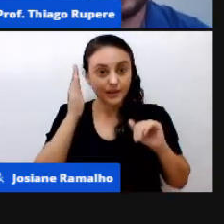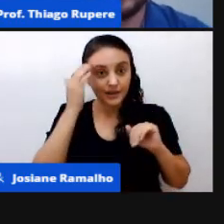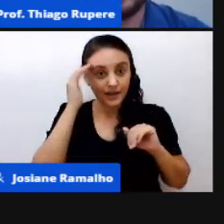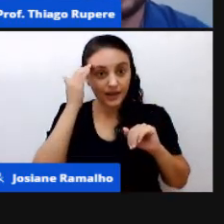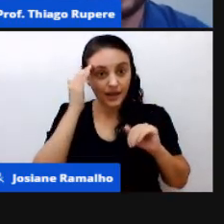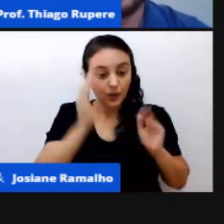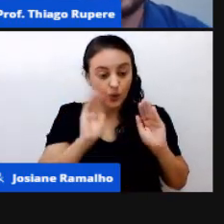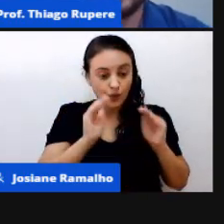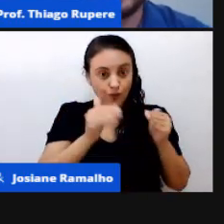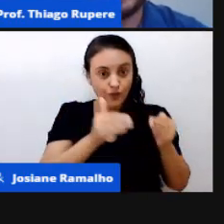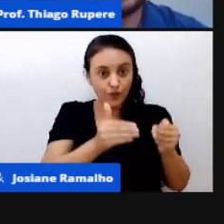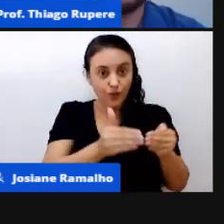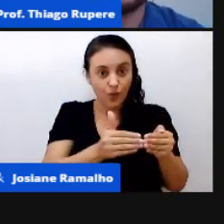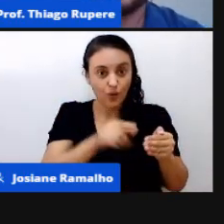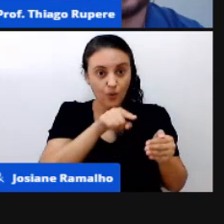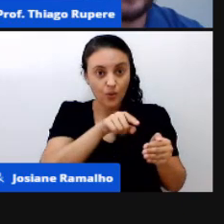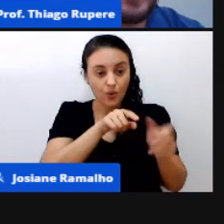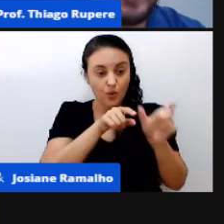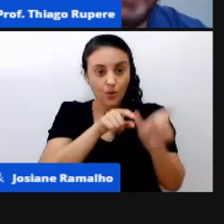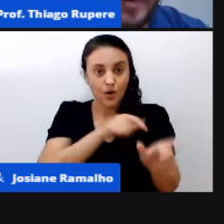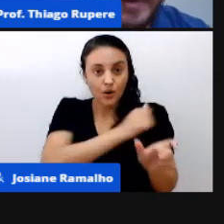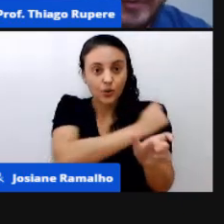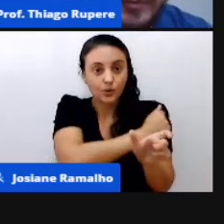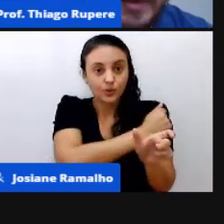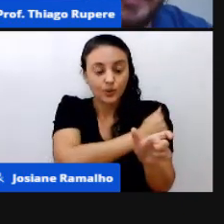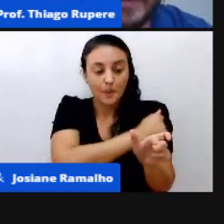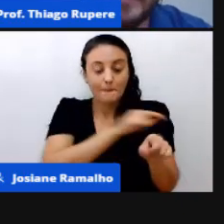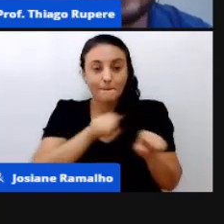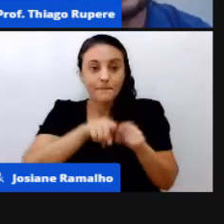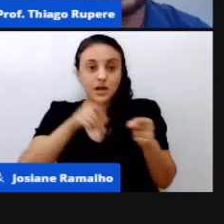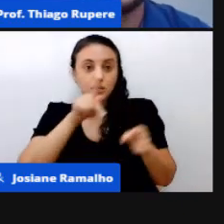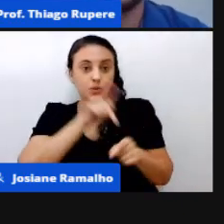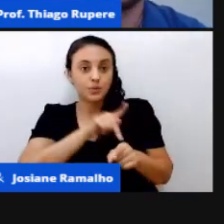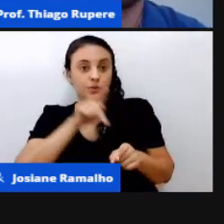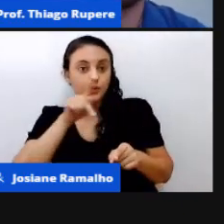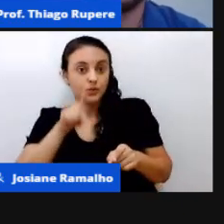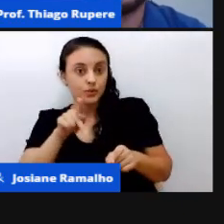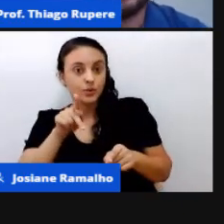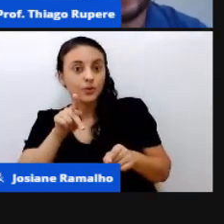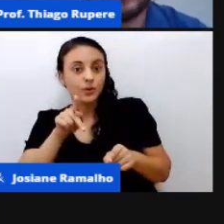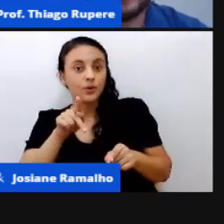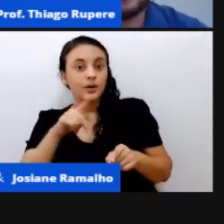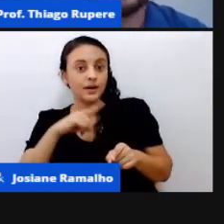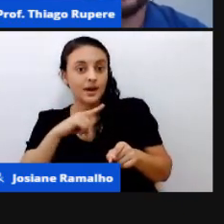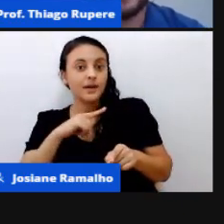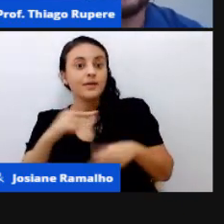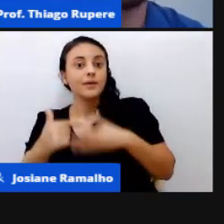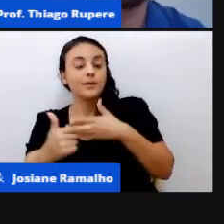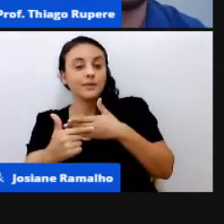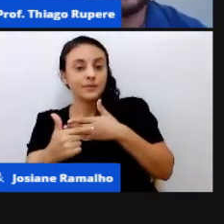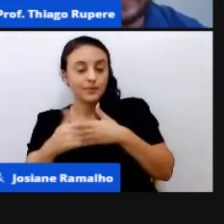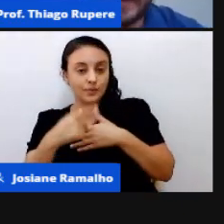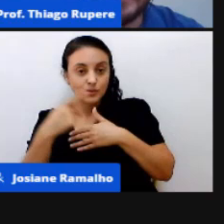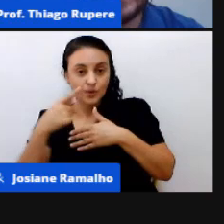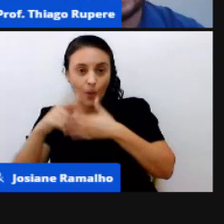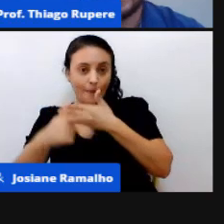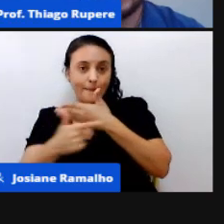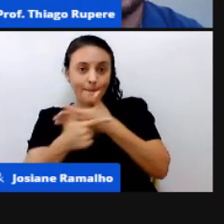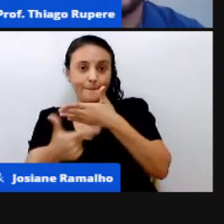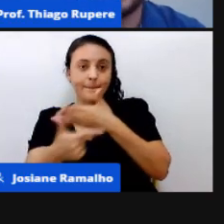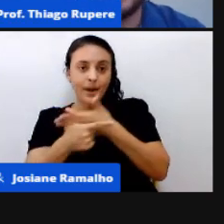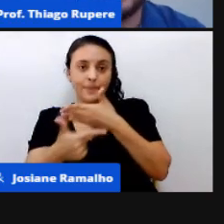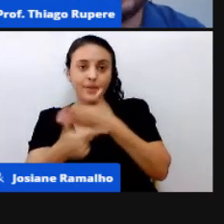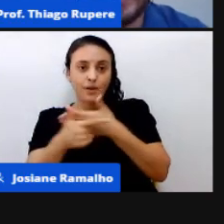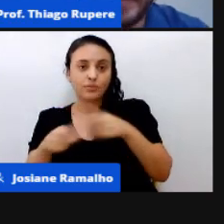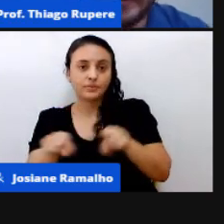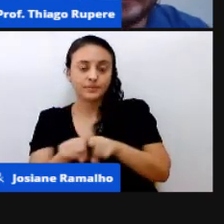com as metodologias ativas, mas o professor, de forma nenhuma, perde o seu papel. Ele só ressignifica,